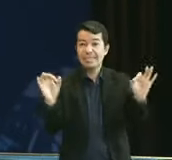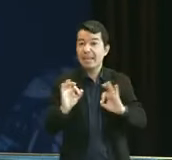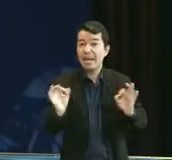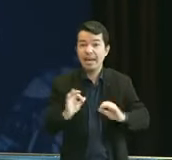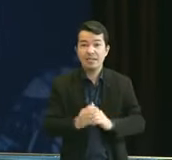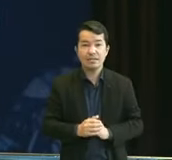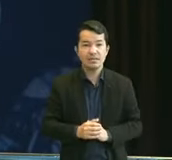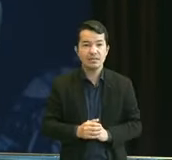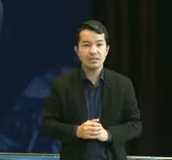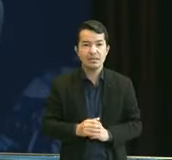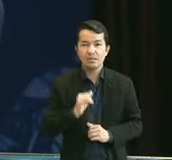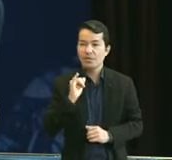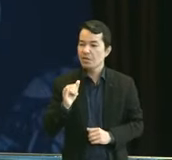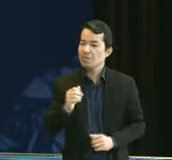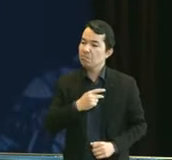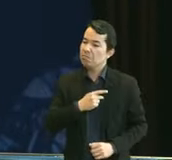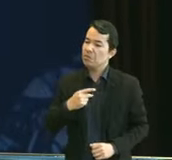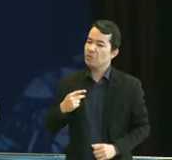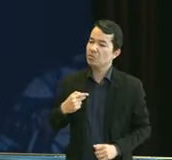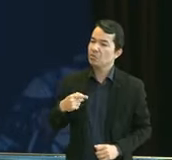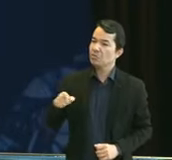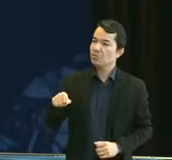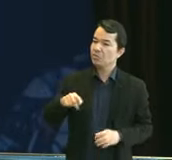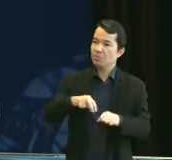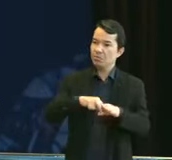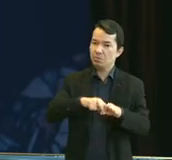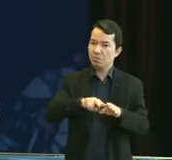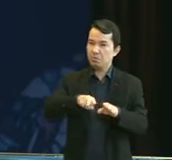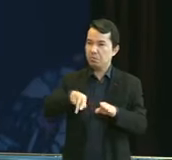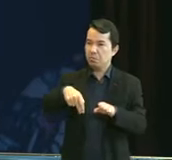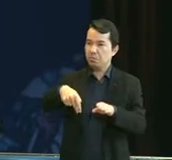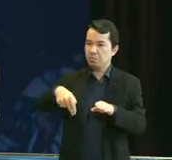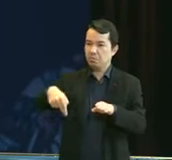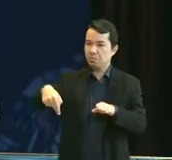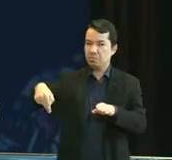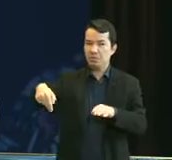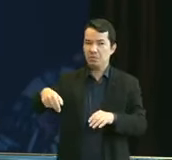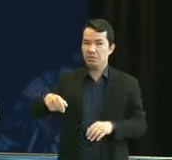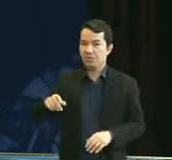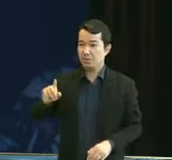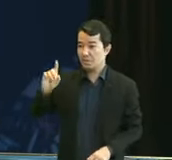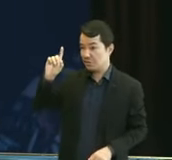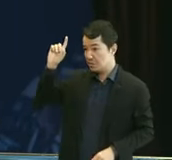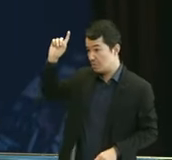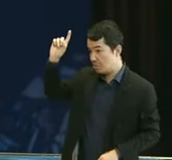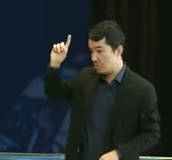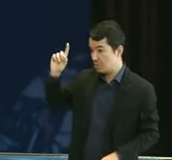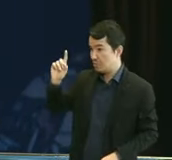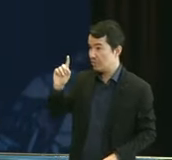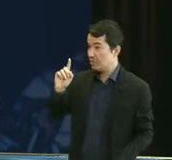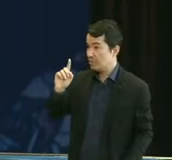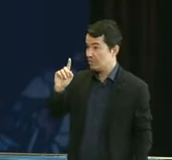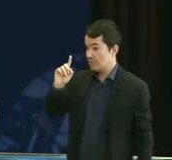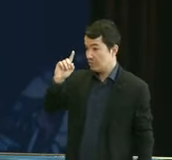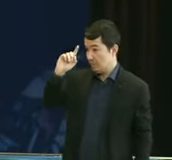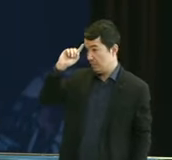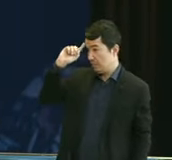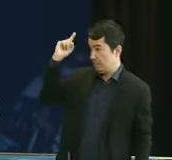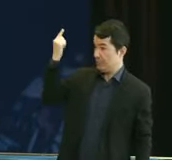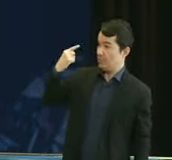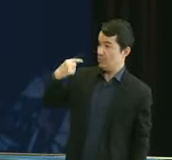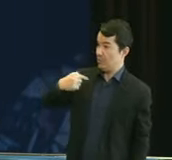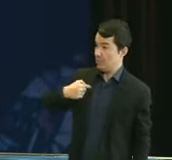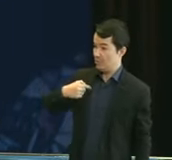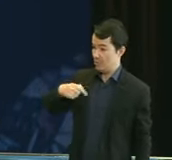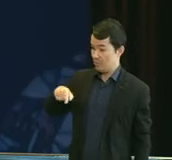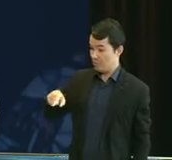Pastor, desce do carro. Eu desci do carro. Ele falou: Deus me mandou aqui hoje para fazer